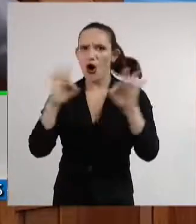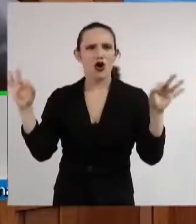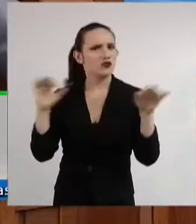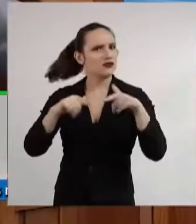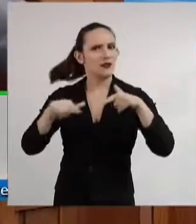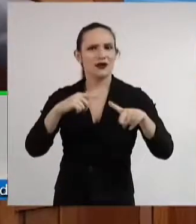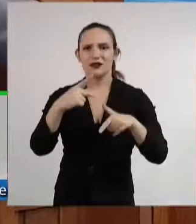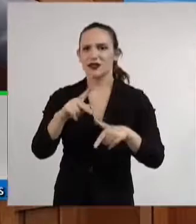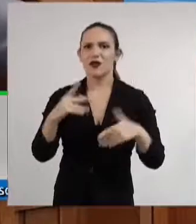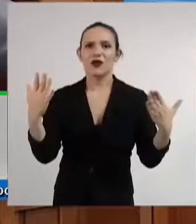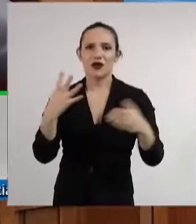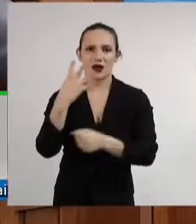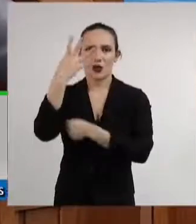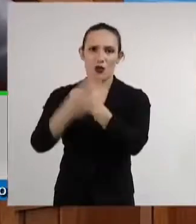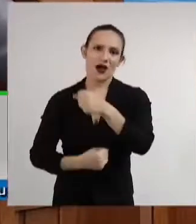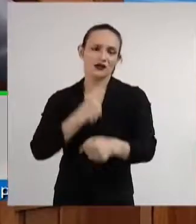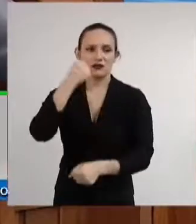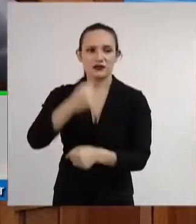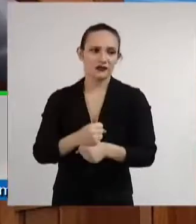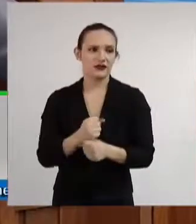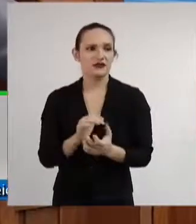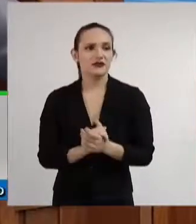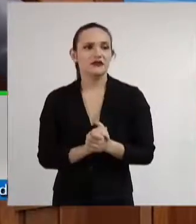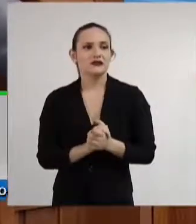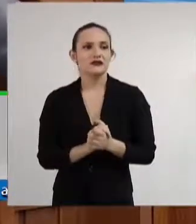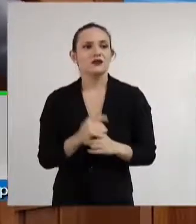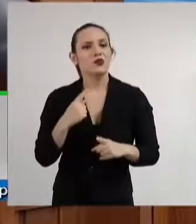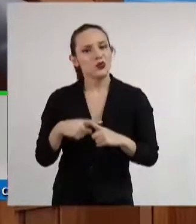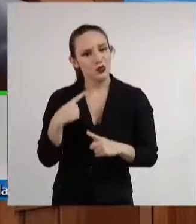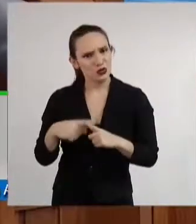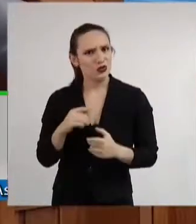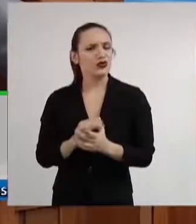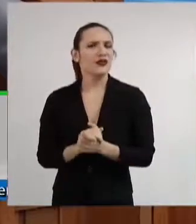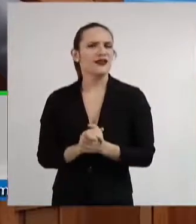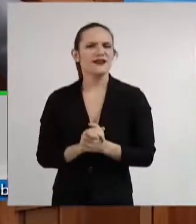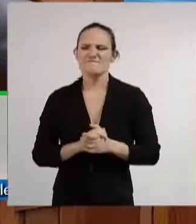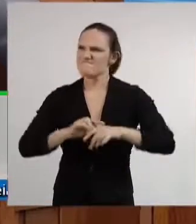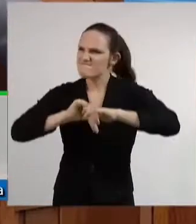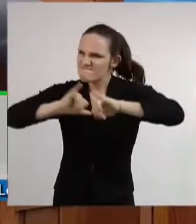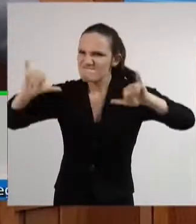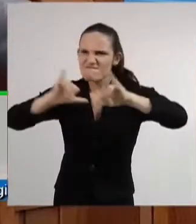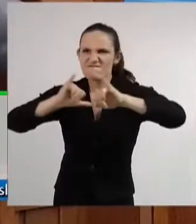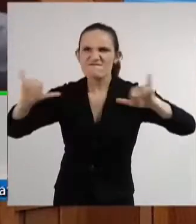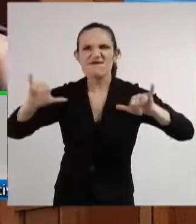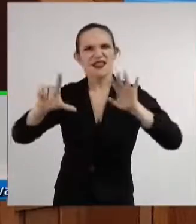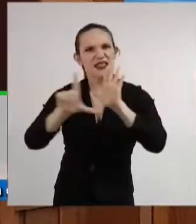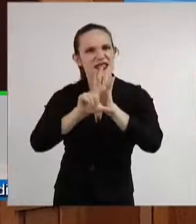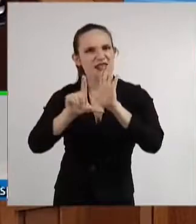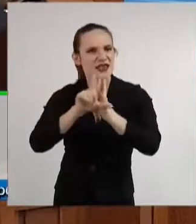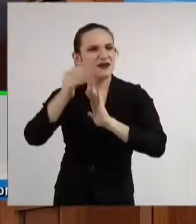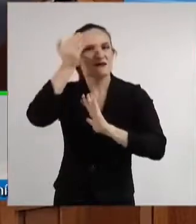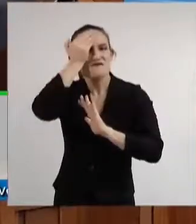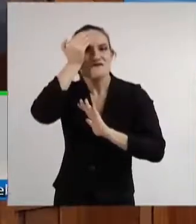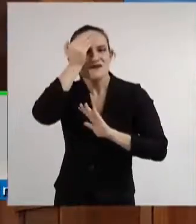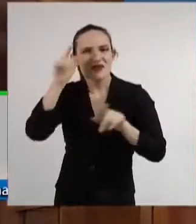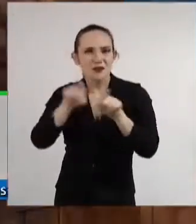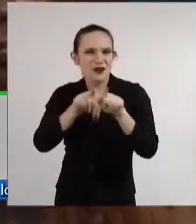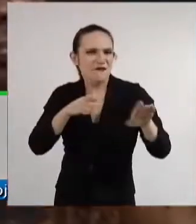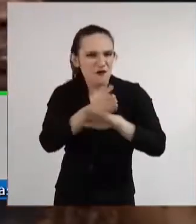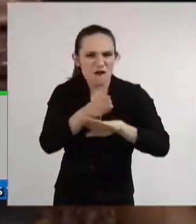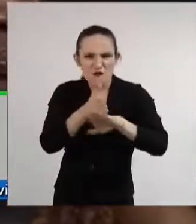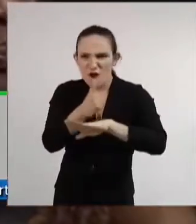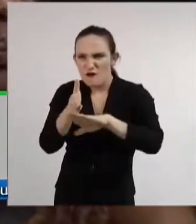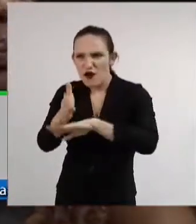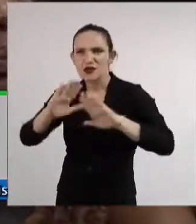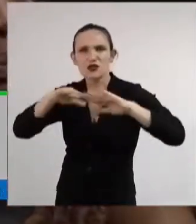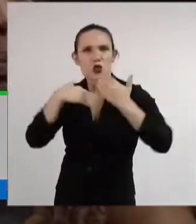anos, levando essa conscientização da Lei Maria da Penha, vai à escola, que ela extrapolou os limites